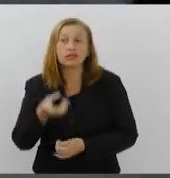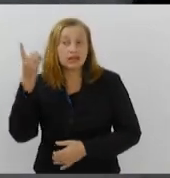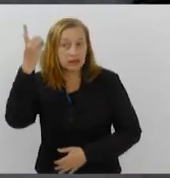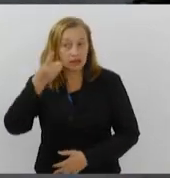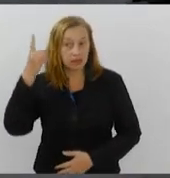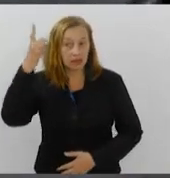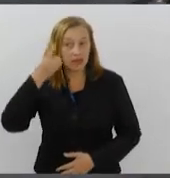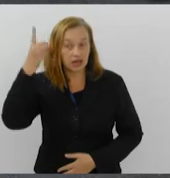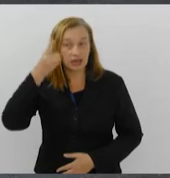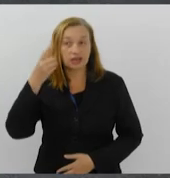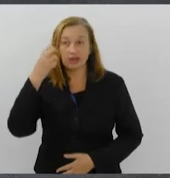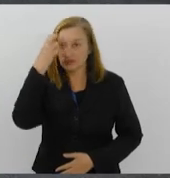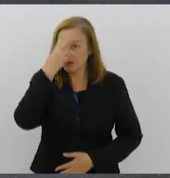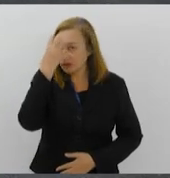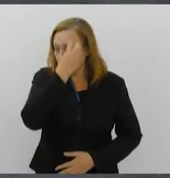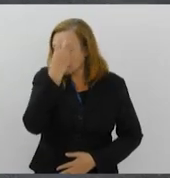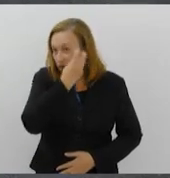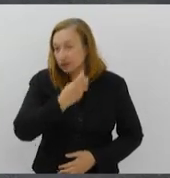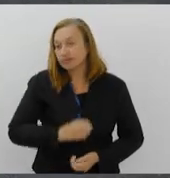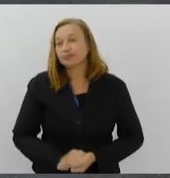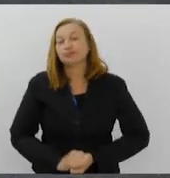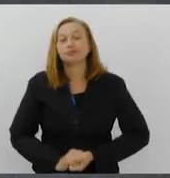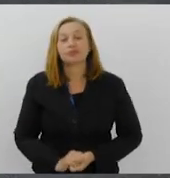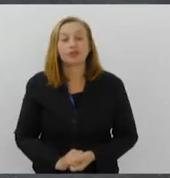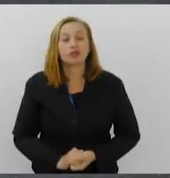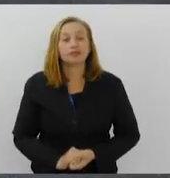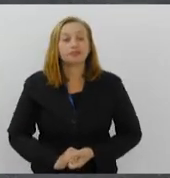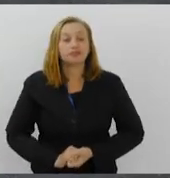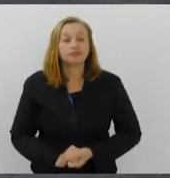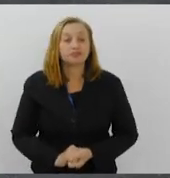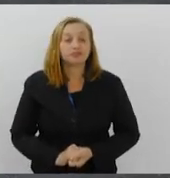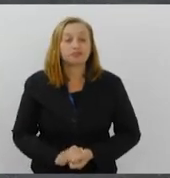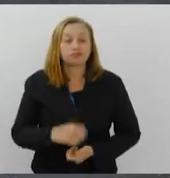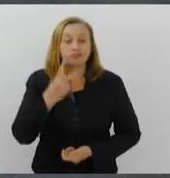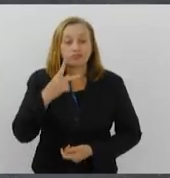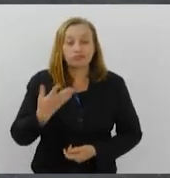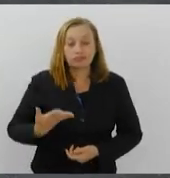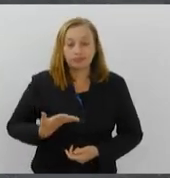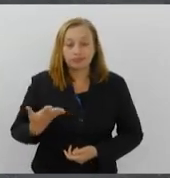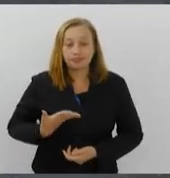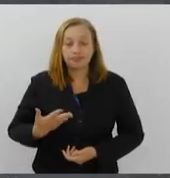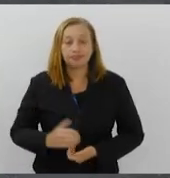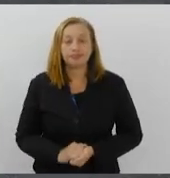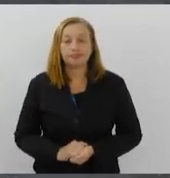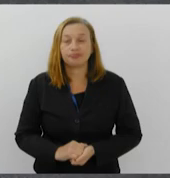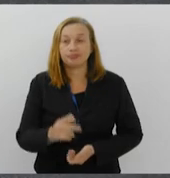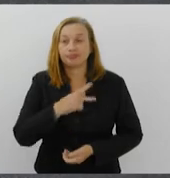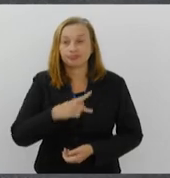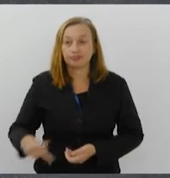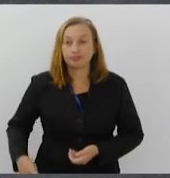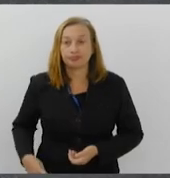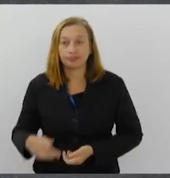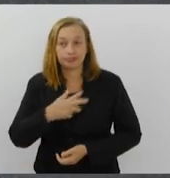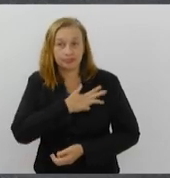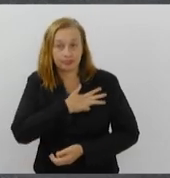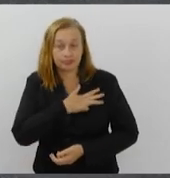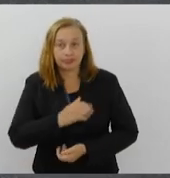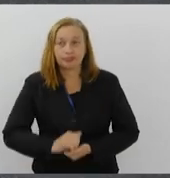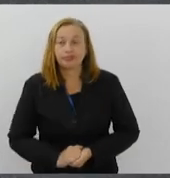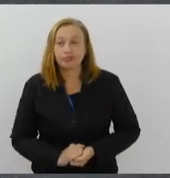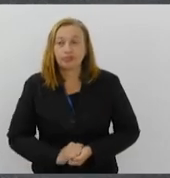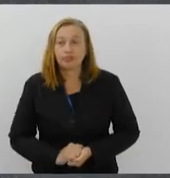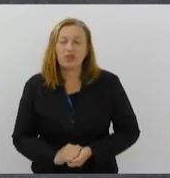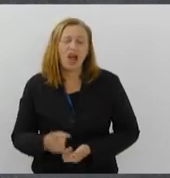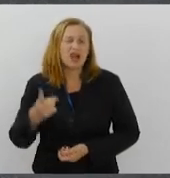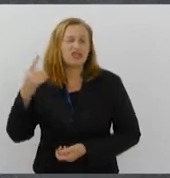Deputada Verônica, o vosso amigo, presidente Lula, ele, há